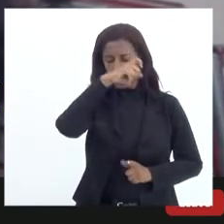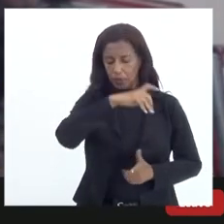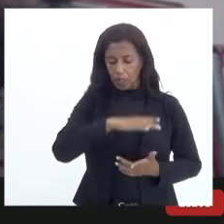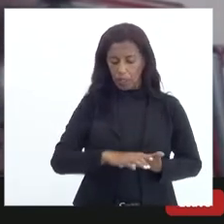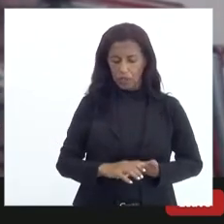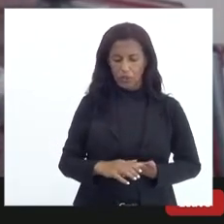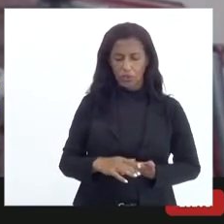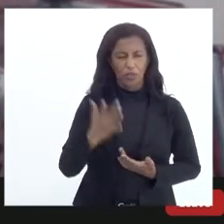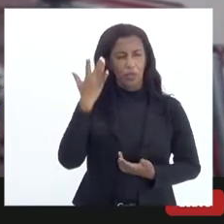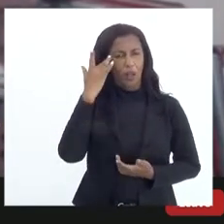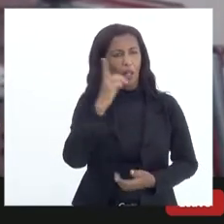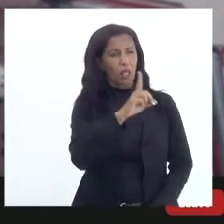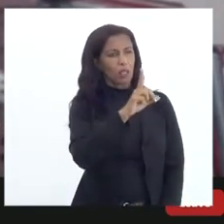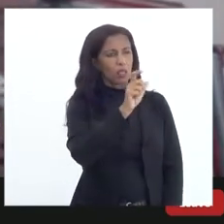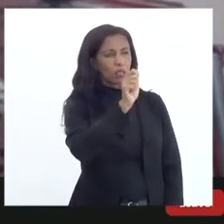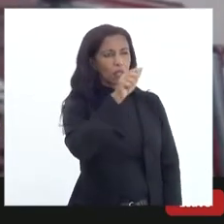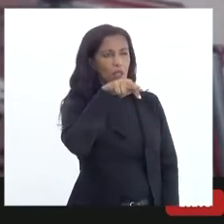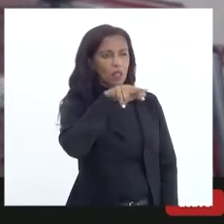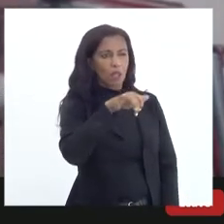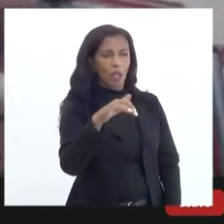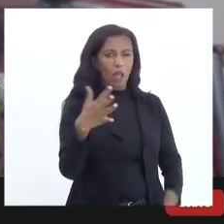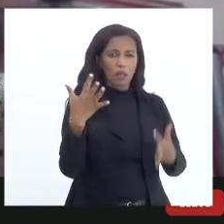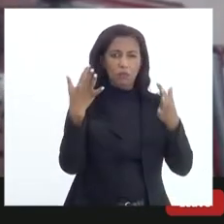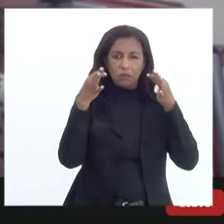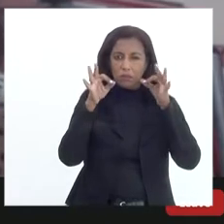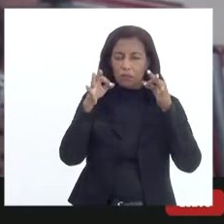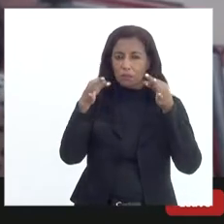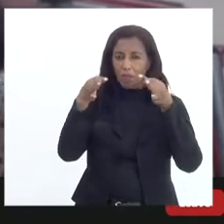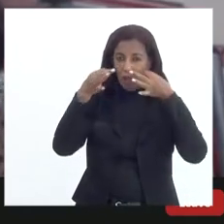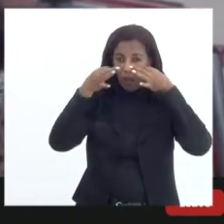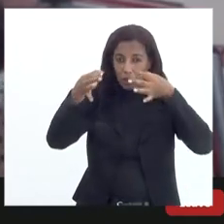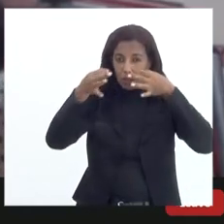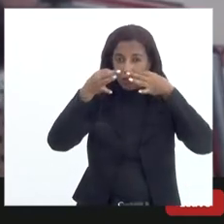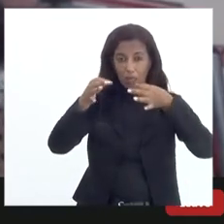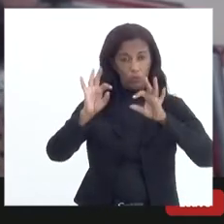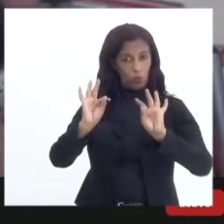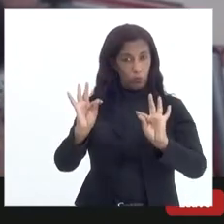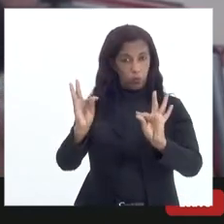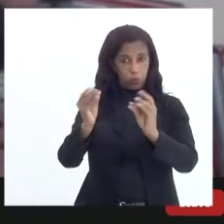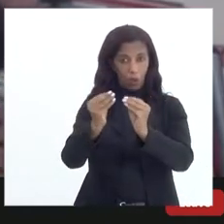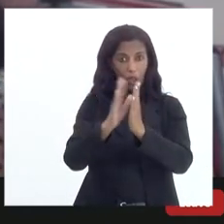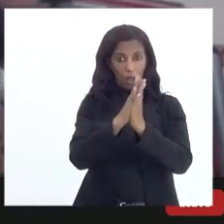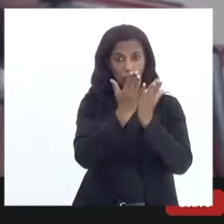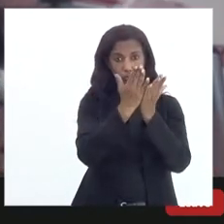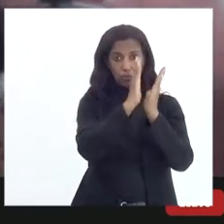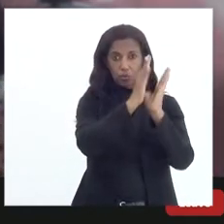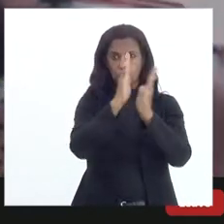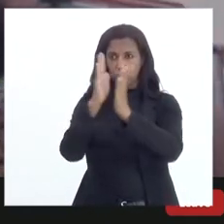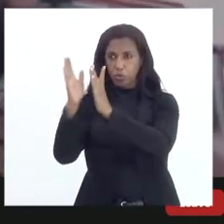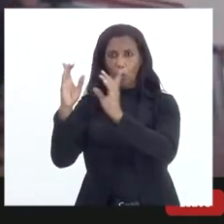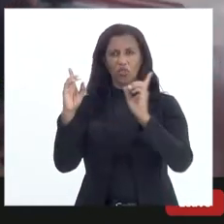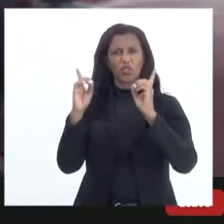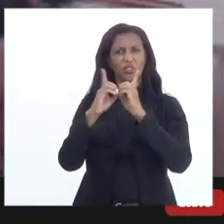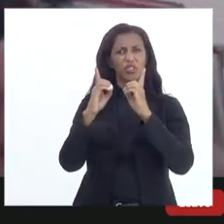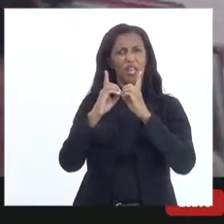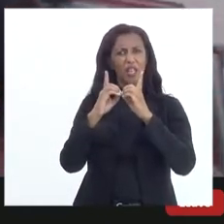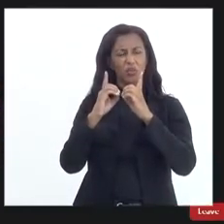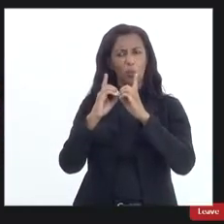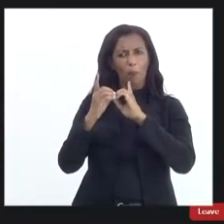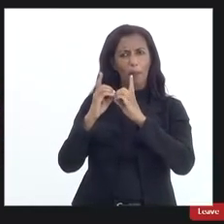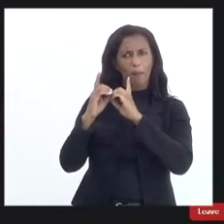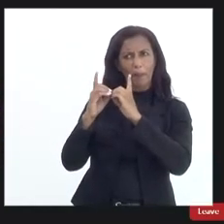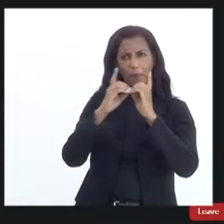mencionou, acho que foi a Daniele, para a gente estar atenta aos livros didáticos, que é uma coisa que nós do QQD a gente